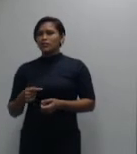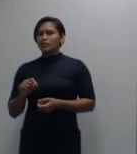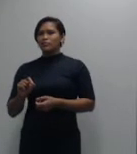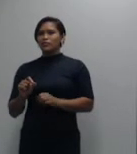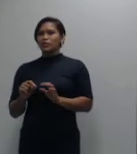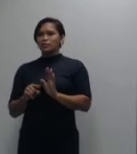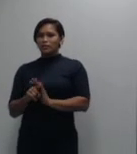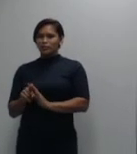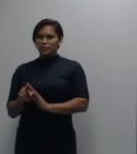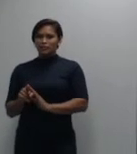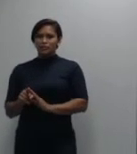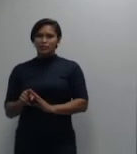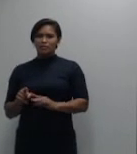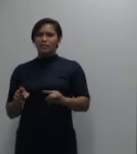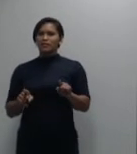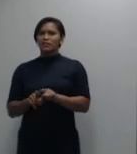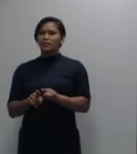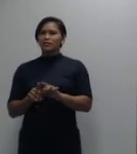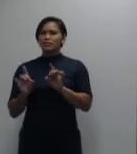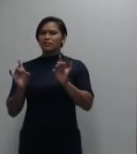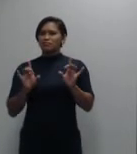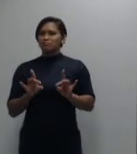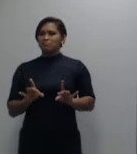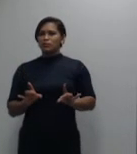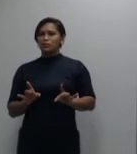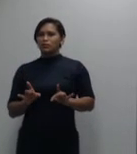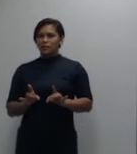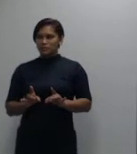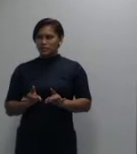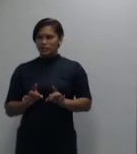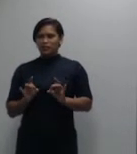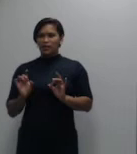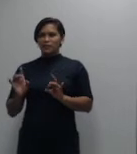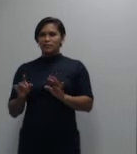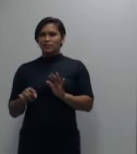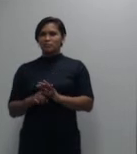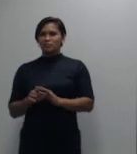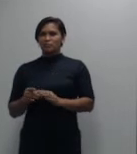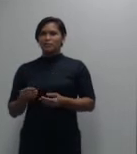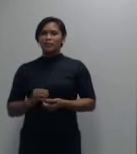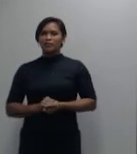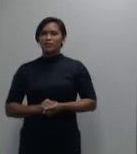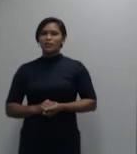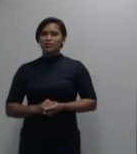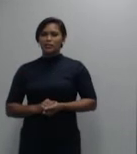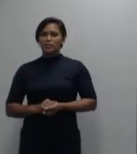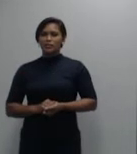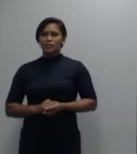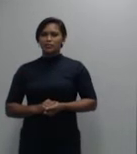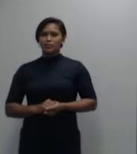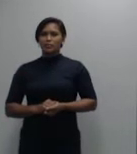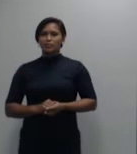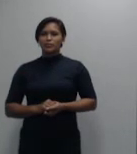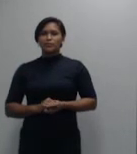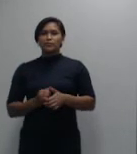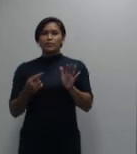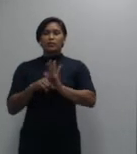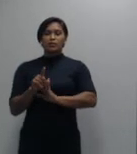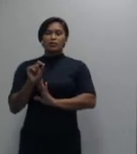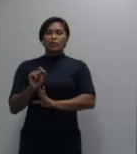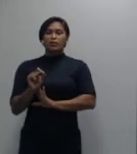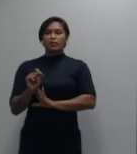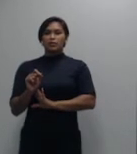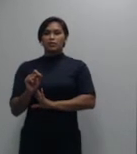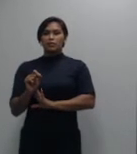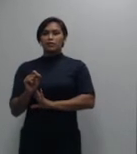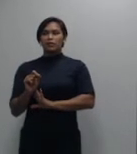destaque o primeiro agradecendo do não só é o a